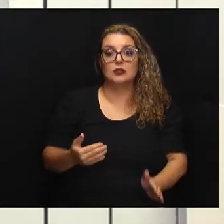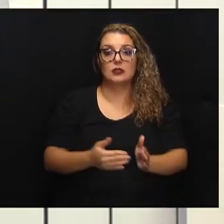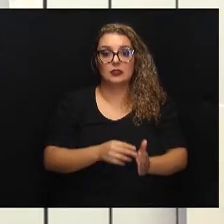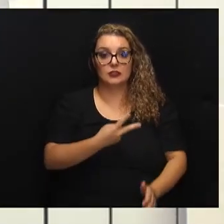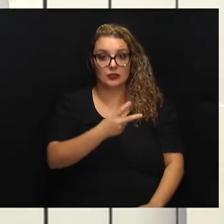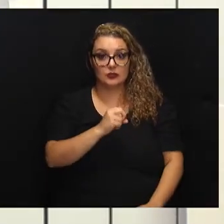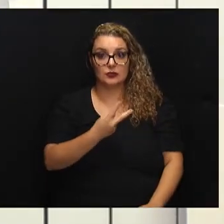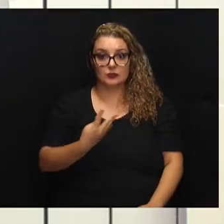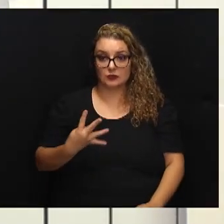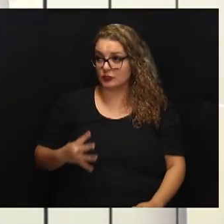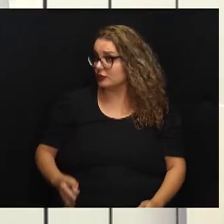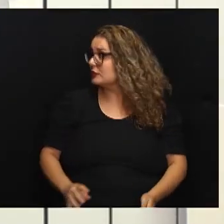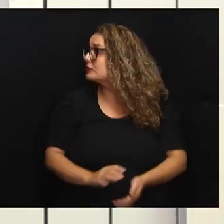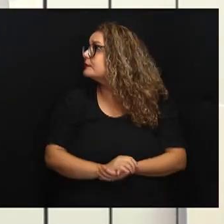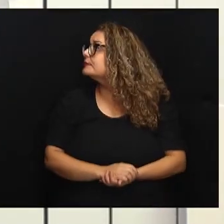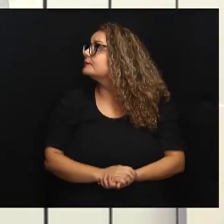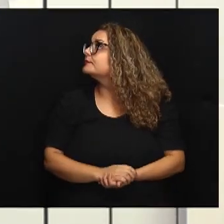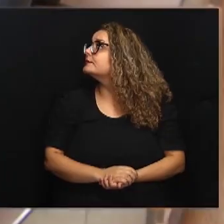2023-2024.